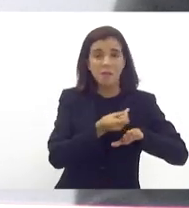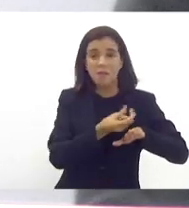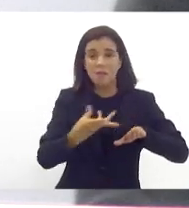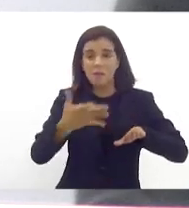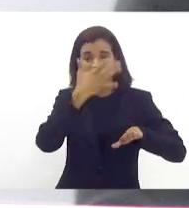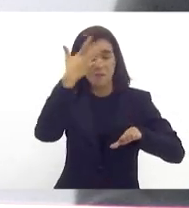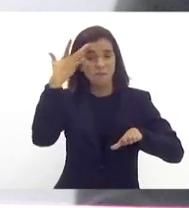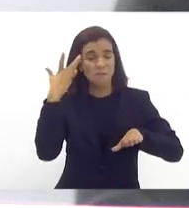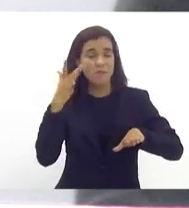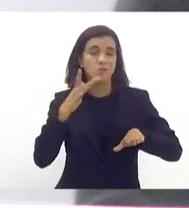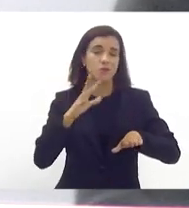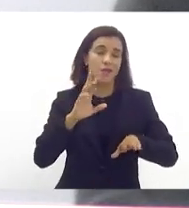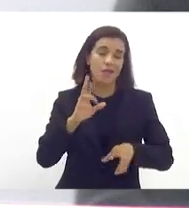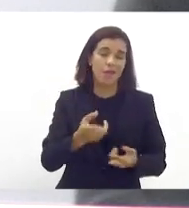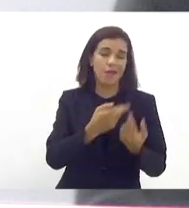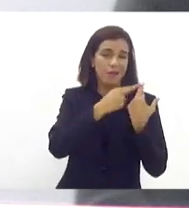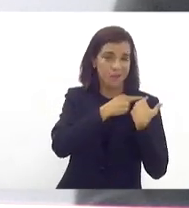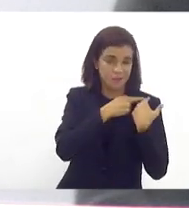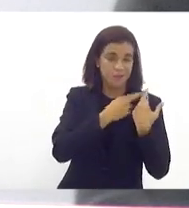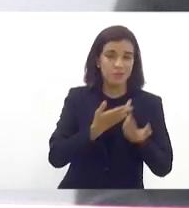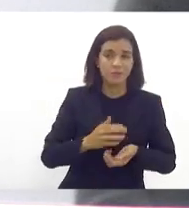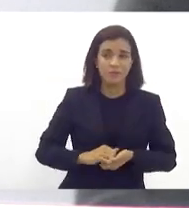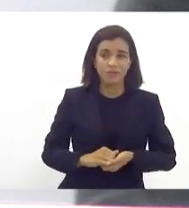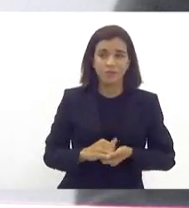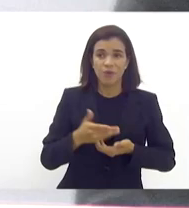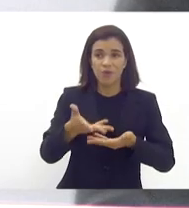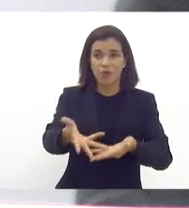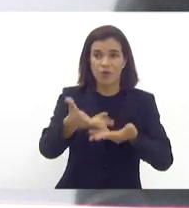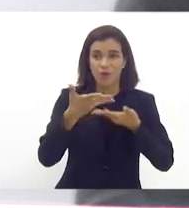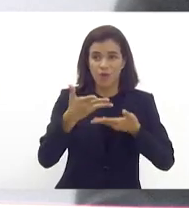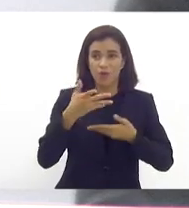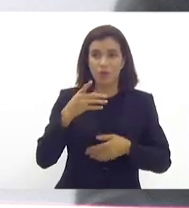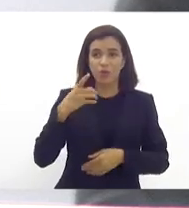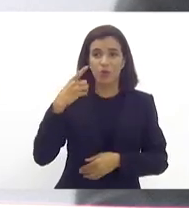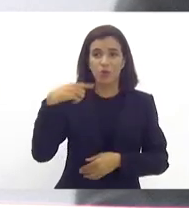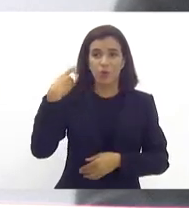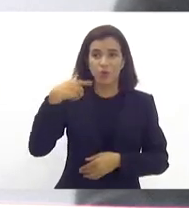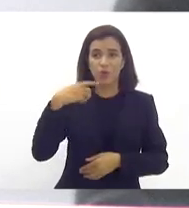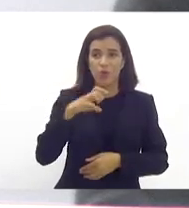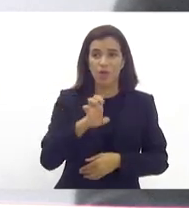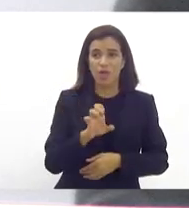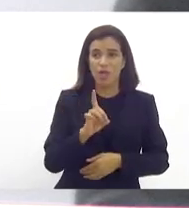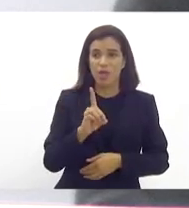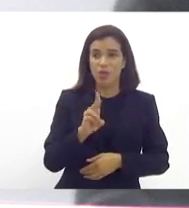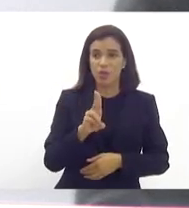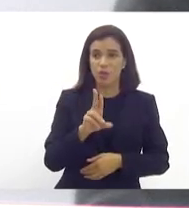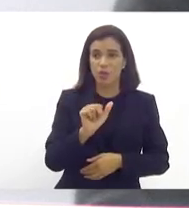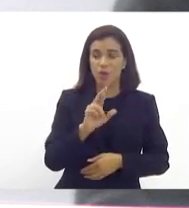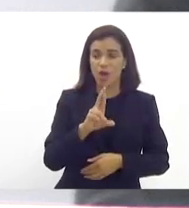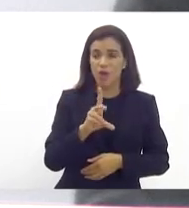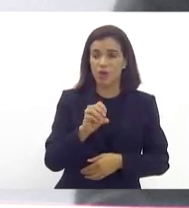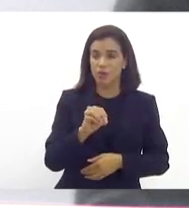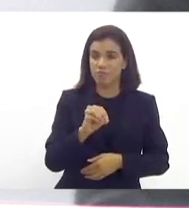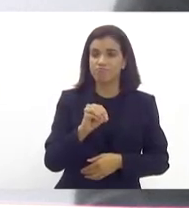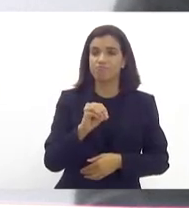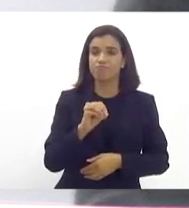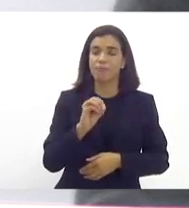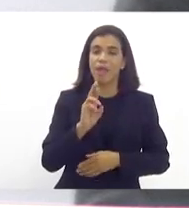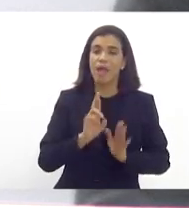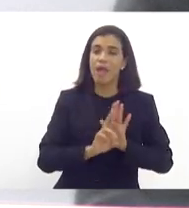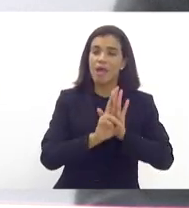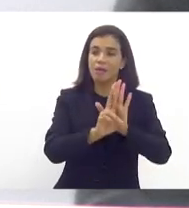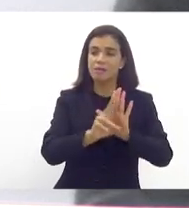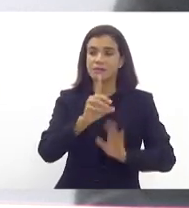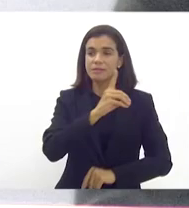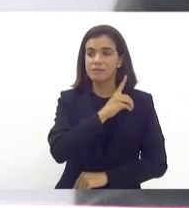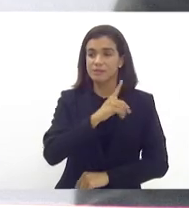processo né Queria chamar o Dr Eduardo shol eh que vai dar uma palavra também em nome da Defensoria Pública que hoje